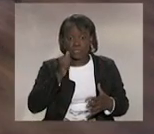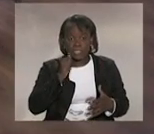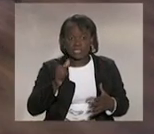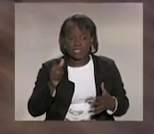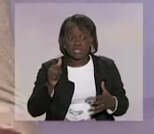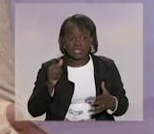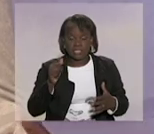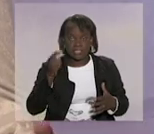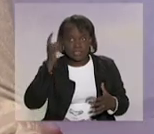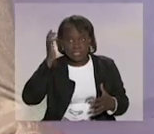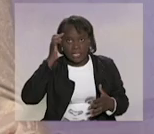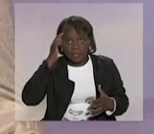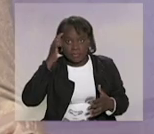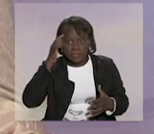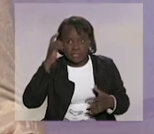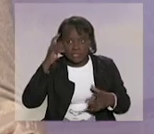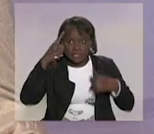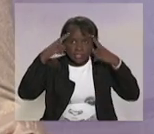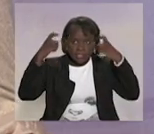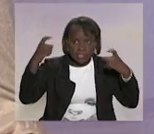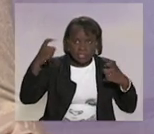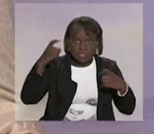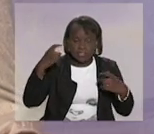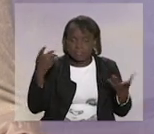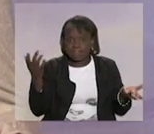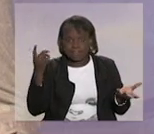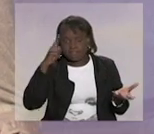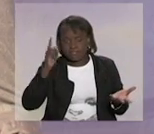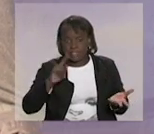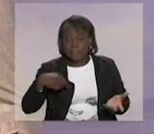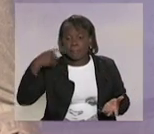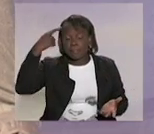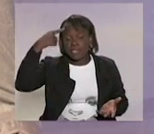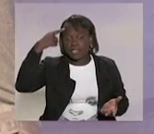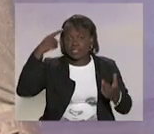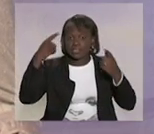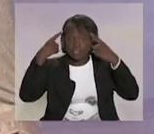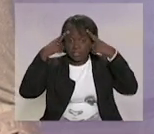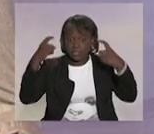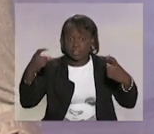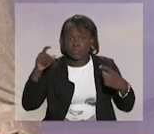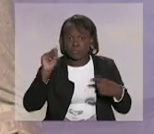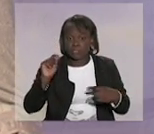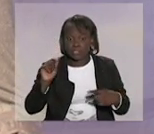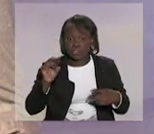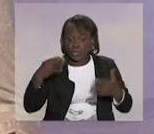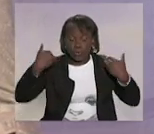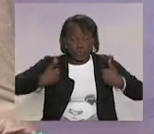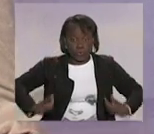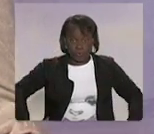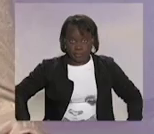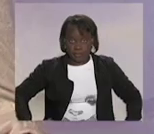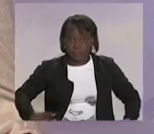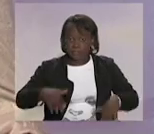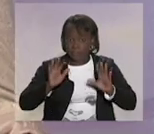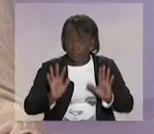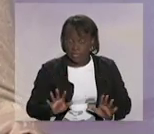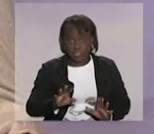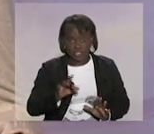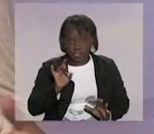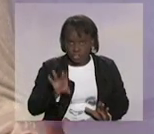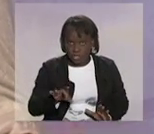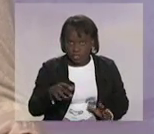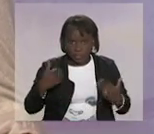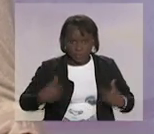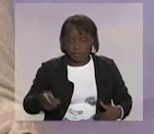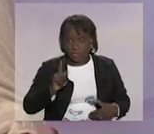fala sobre a noção, né, do que é violência. Muitas mulheres acham que a violência se restringe à física,